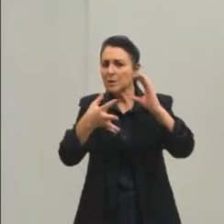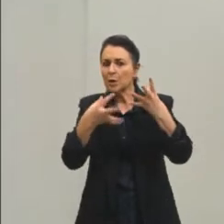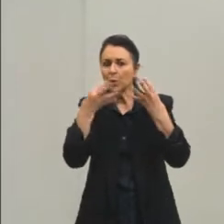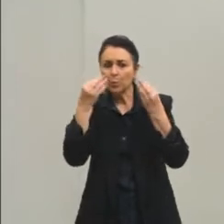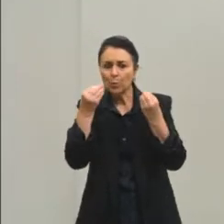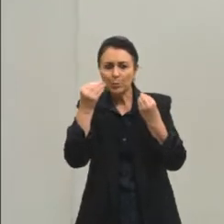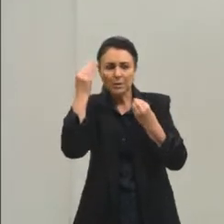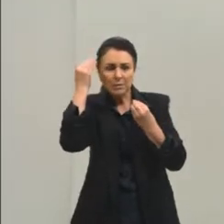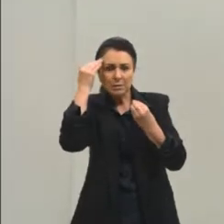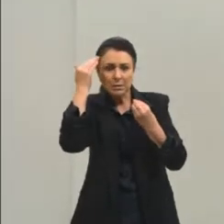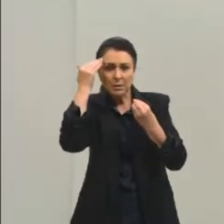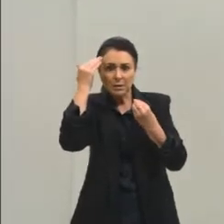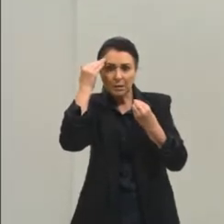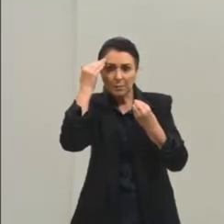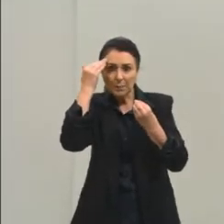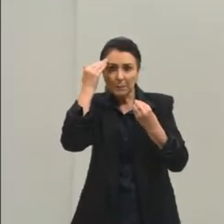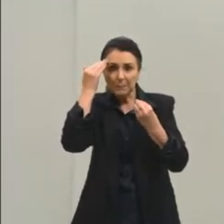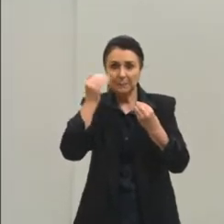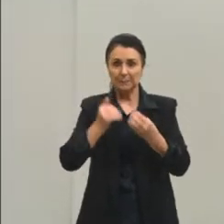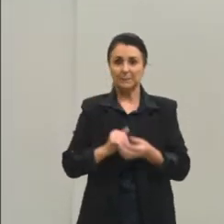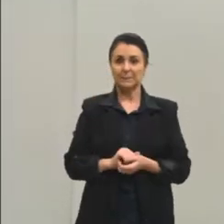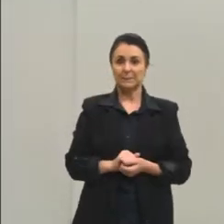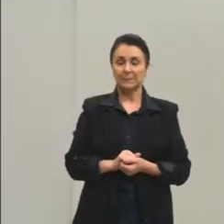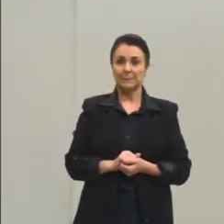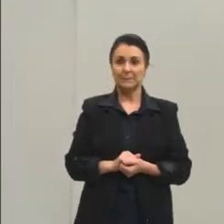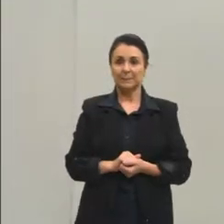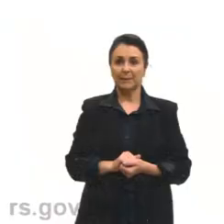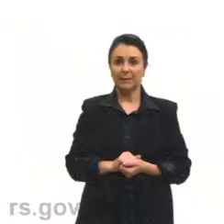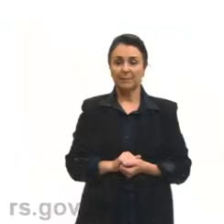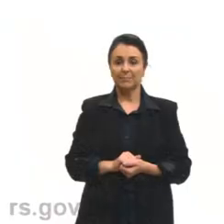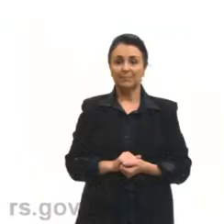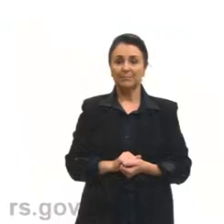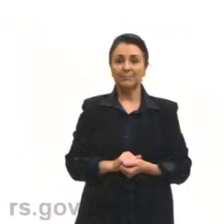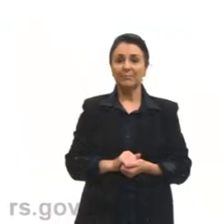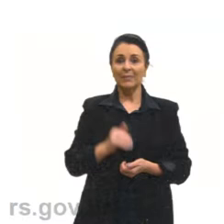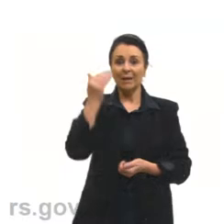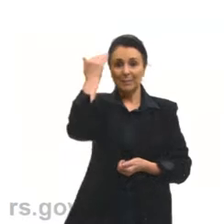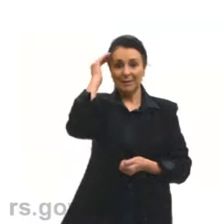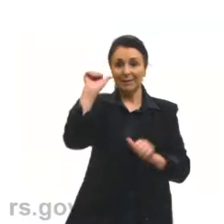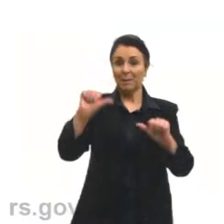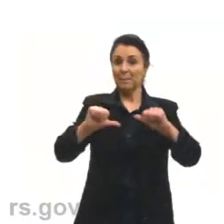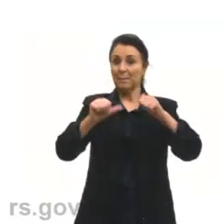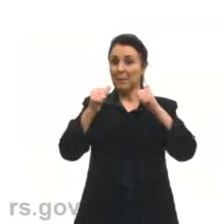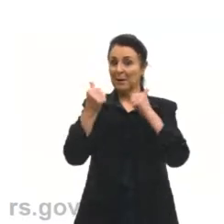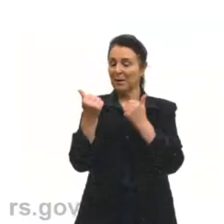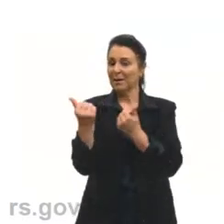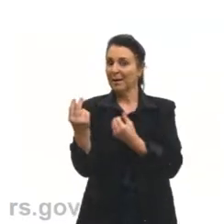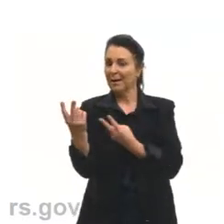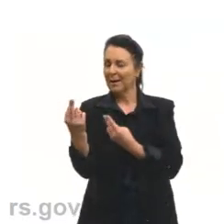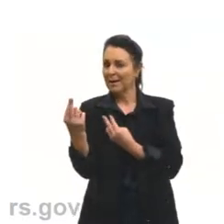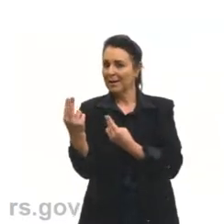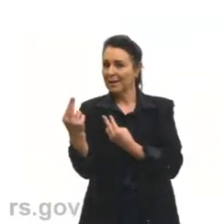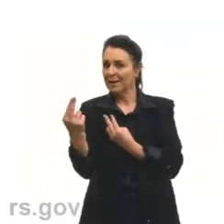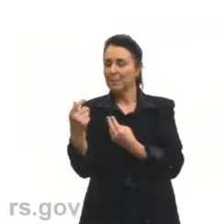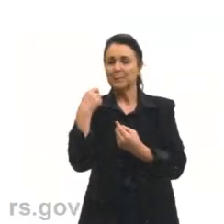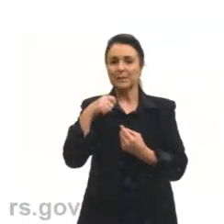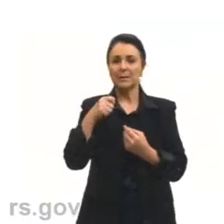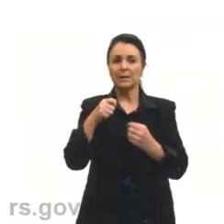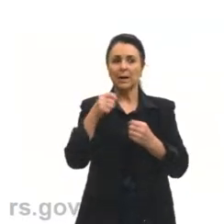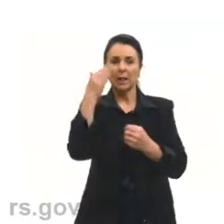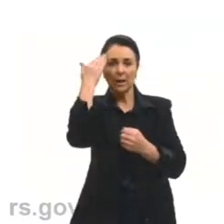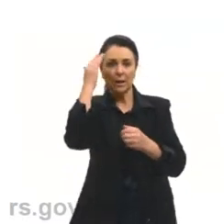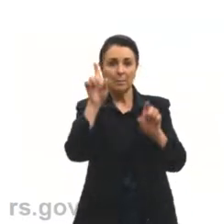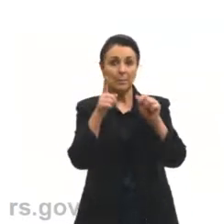identifica essas características dá para entender melhor essa semelhança a gente vai ter que entender a